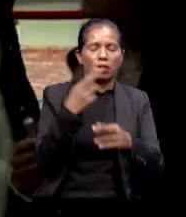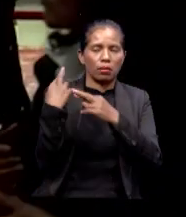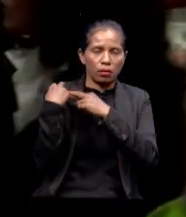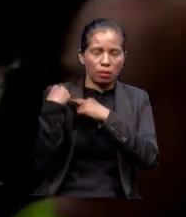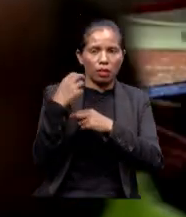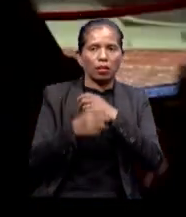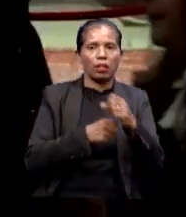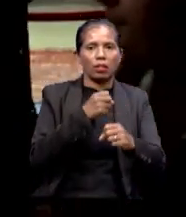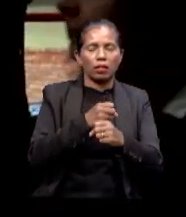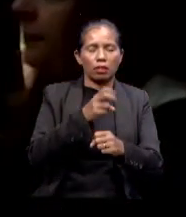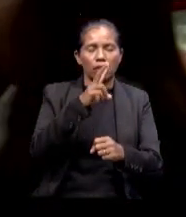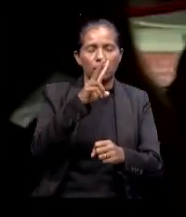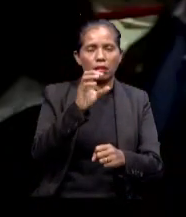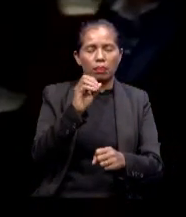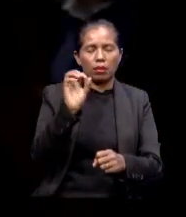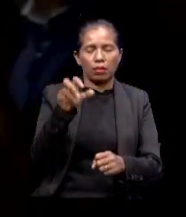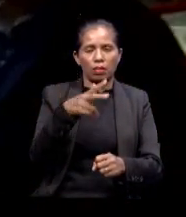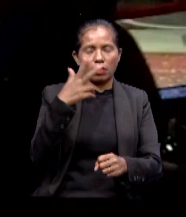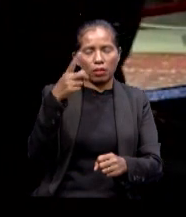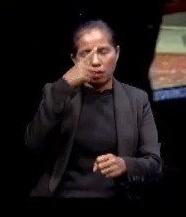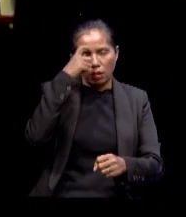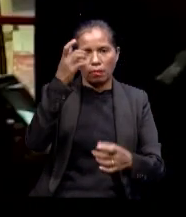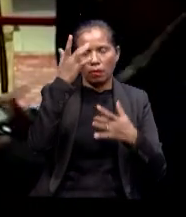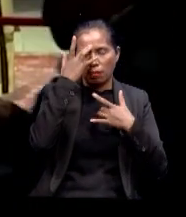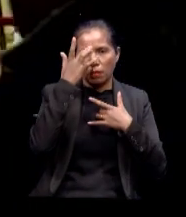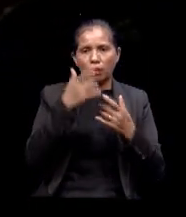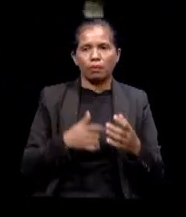tina rihuroa se nuresen tolu tamba enfrenta moras.